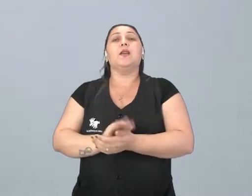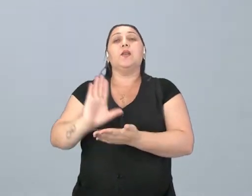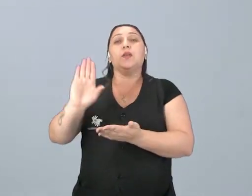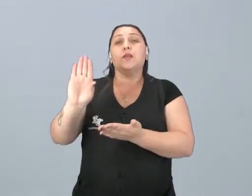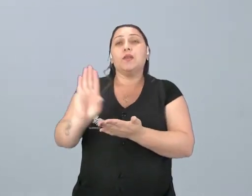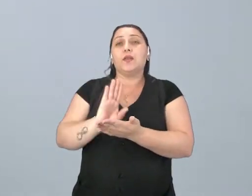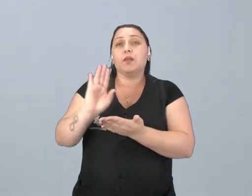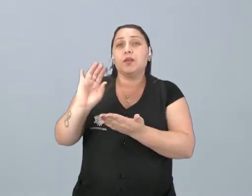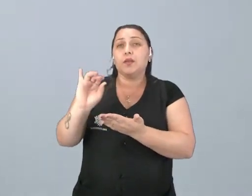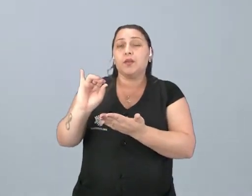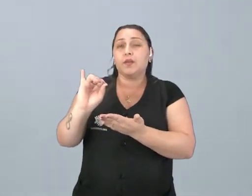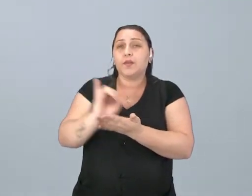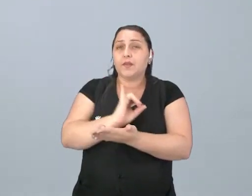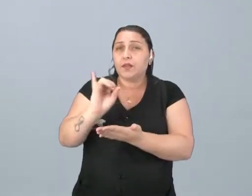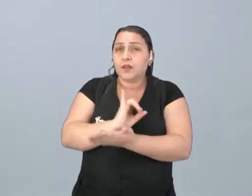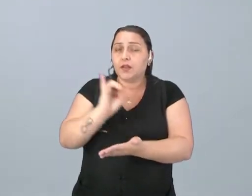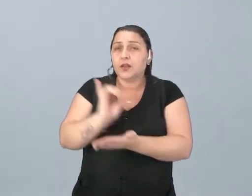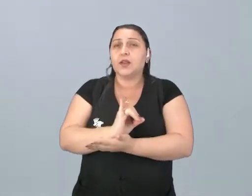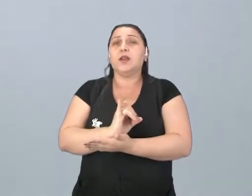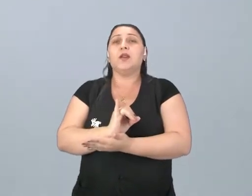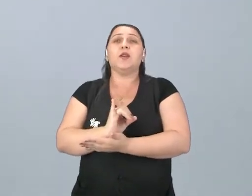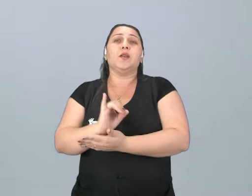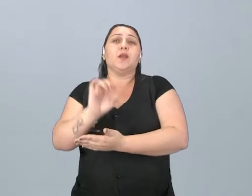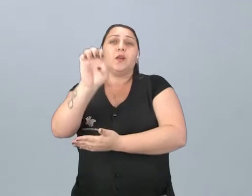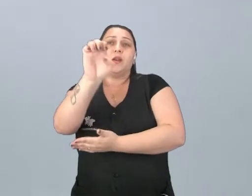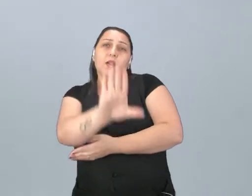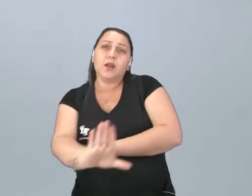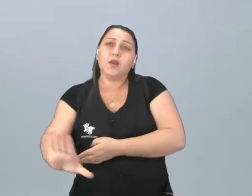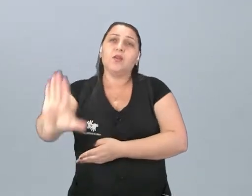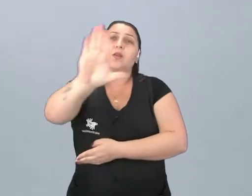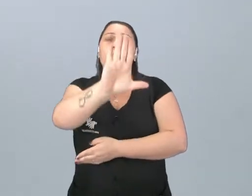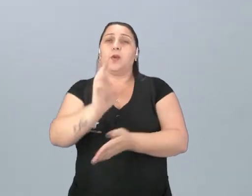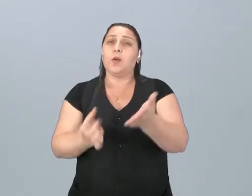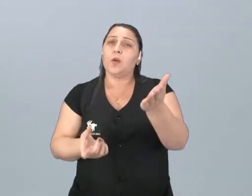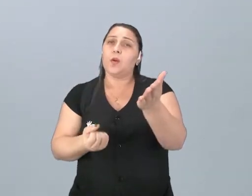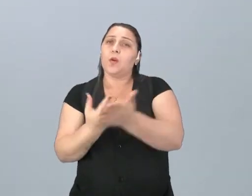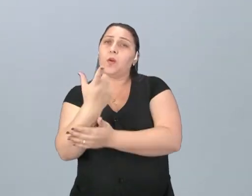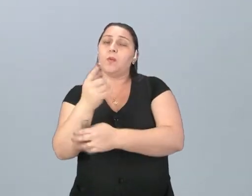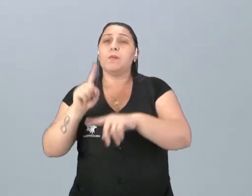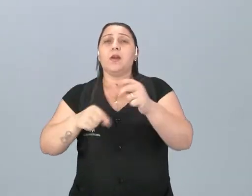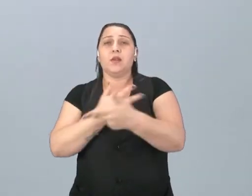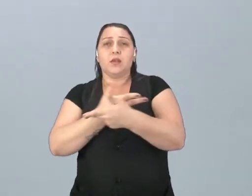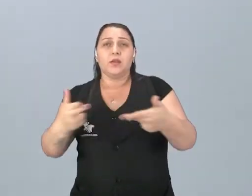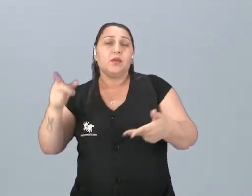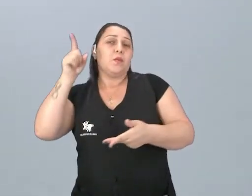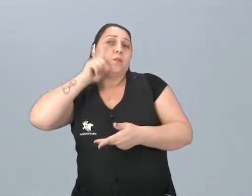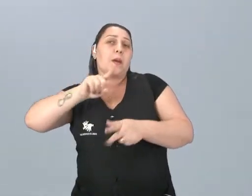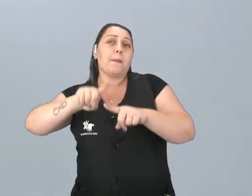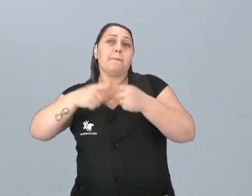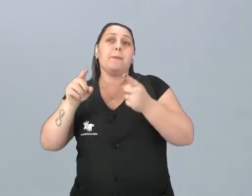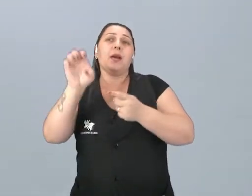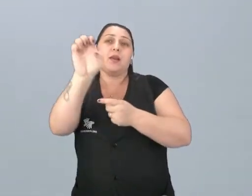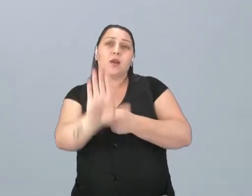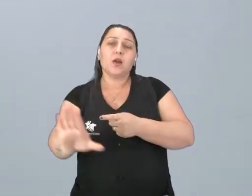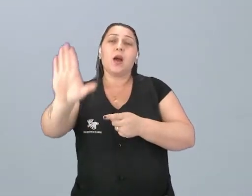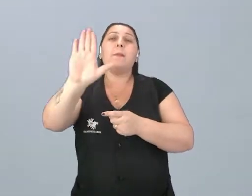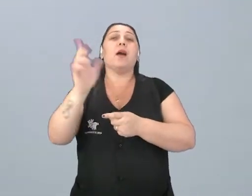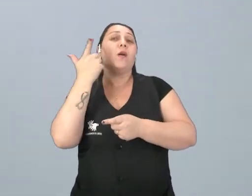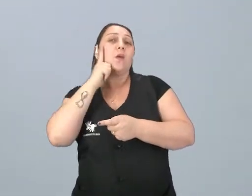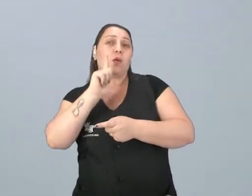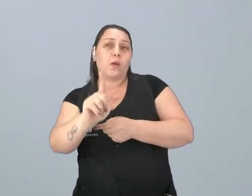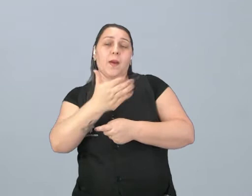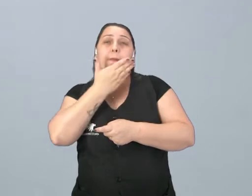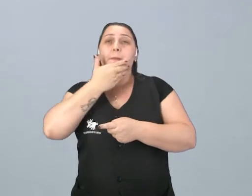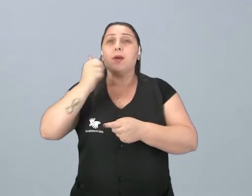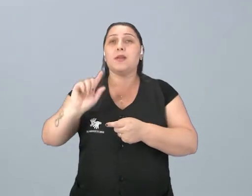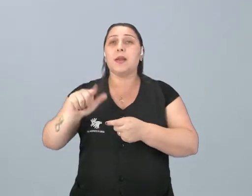europeu nos seus produtos, em comprar as coisas dos Estados Unidos. Só que como a Europa conseguiu se reerguer após a